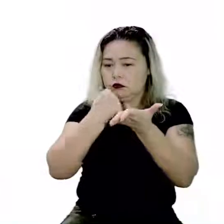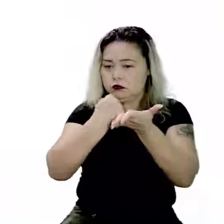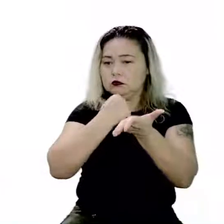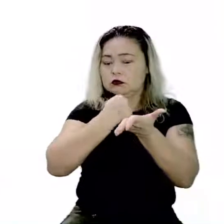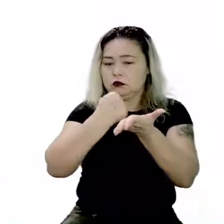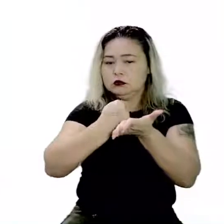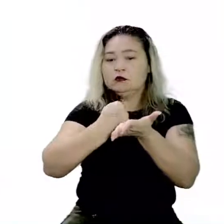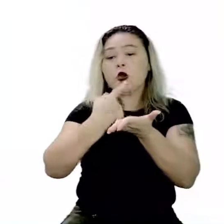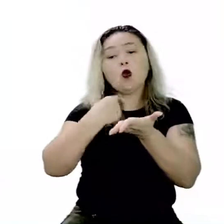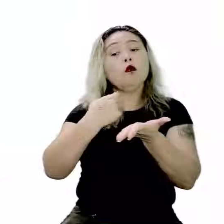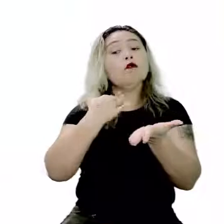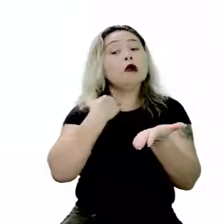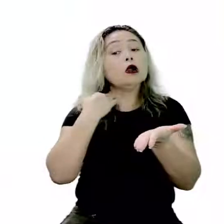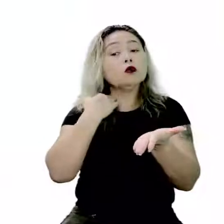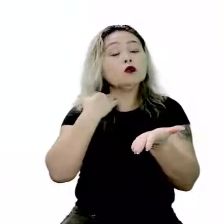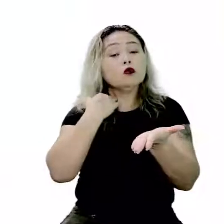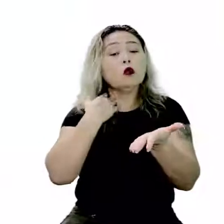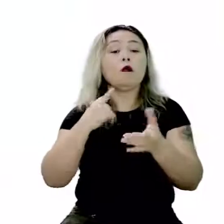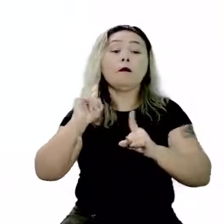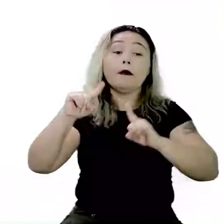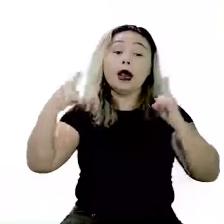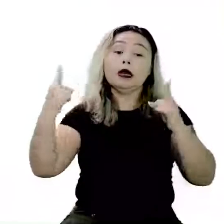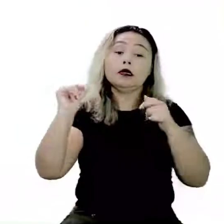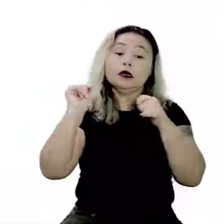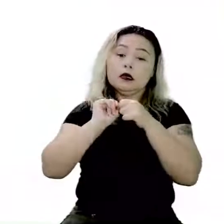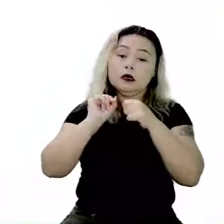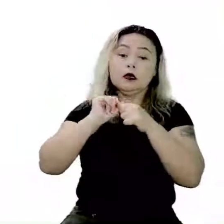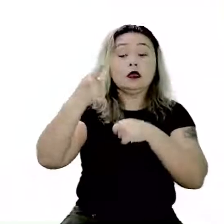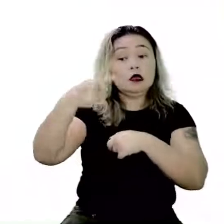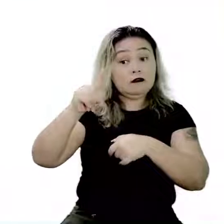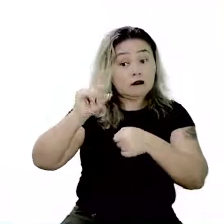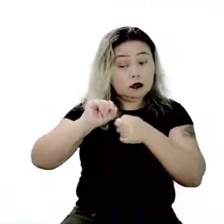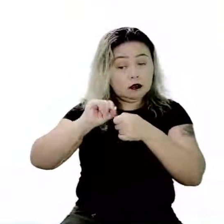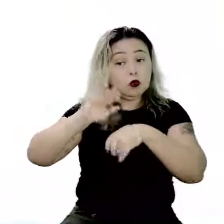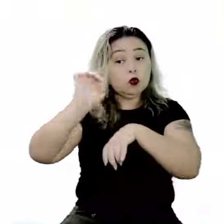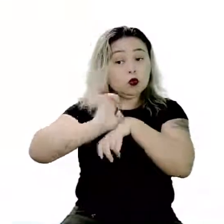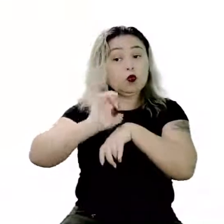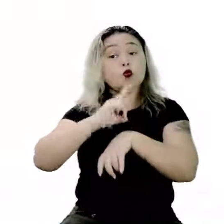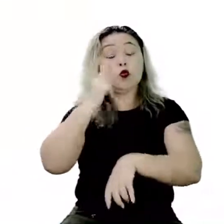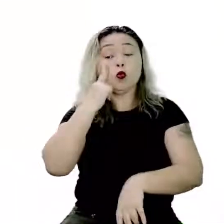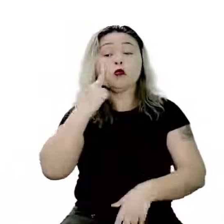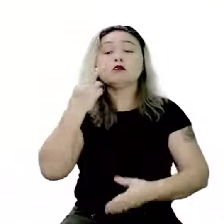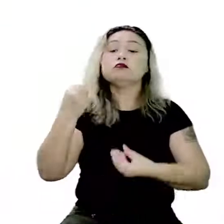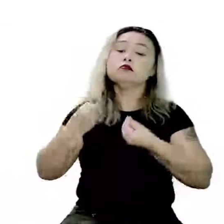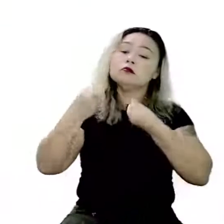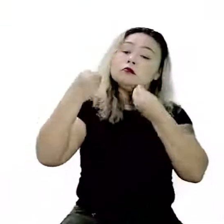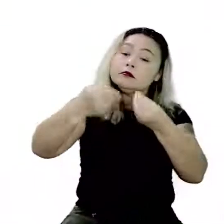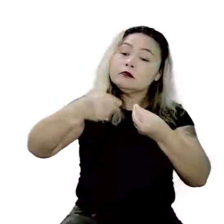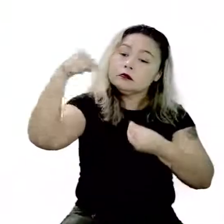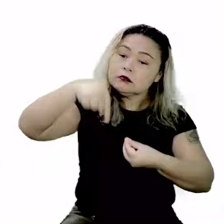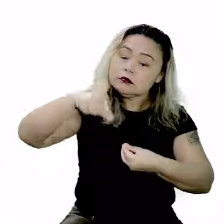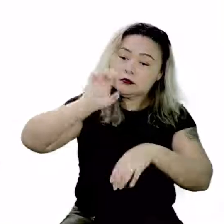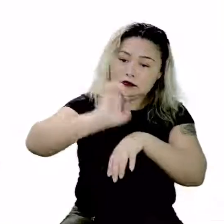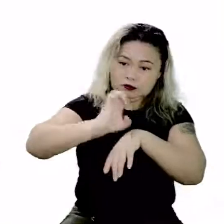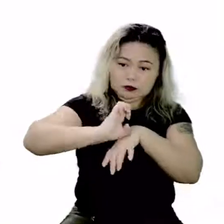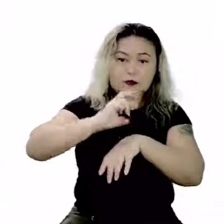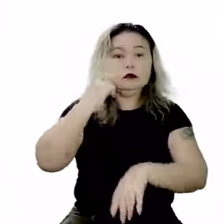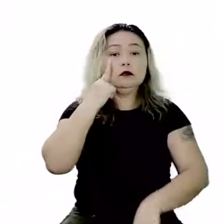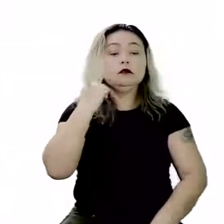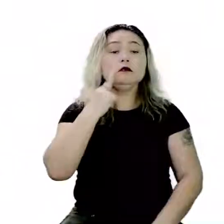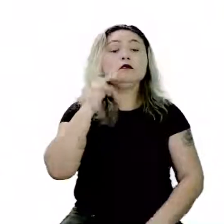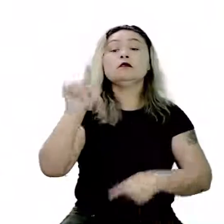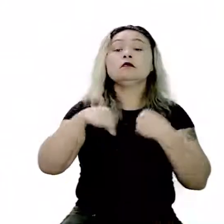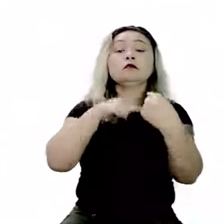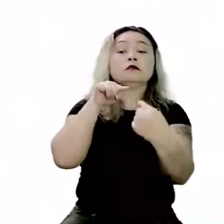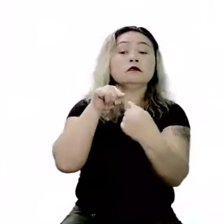BIRD, mas quem executou foi Rondônia. Ou seja, o dinheiro veio para ser executado aqui. Bem,